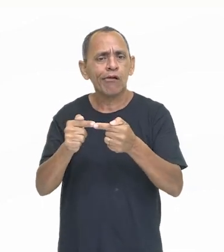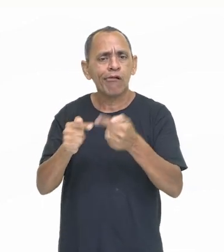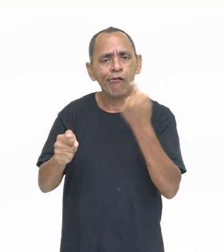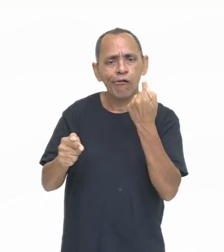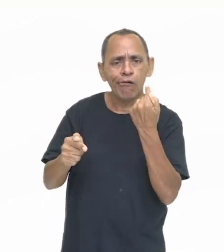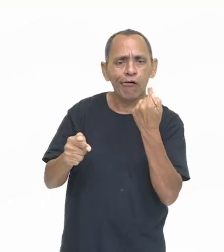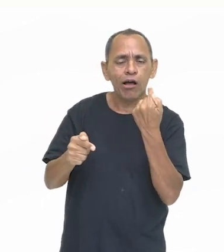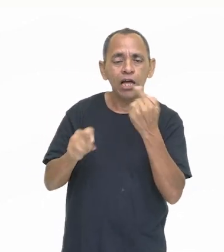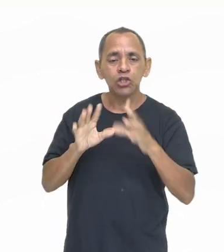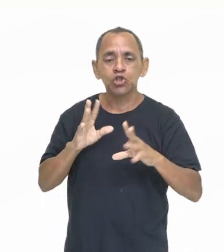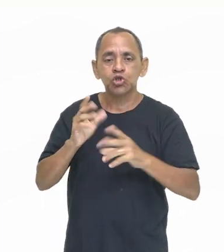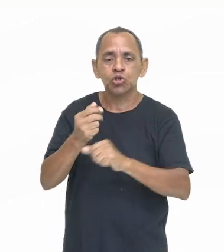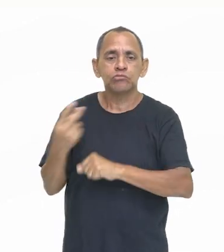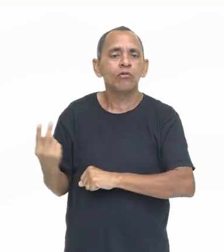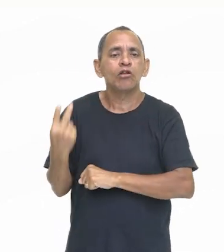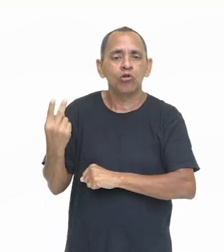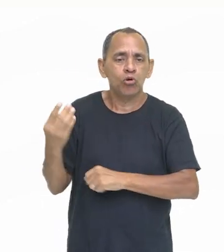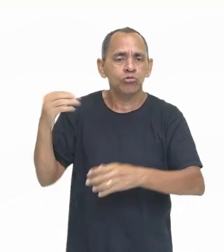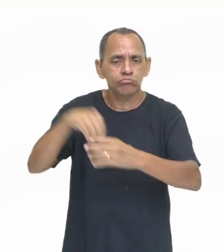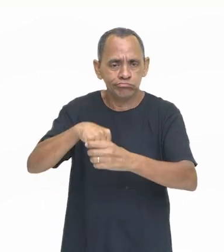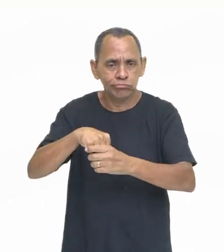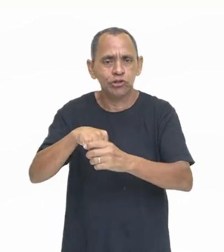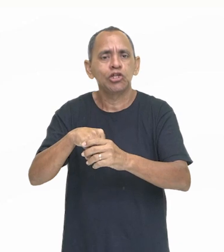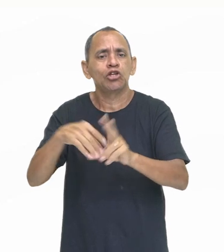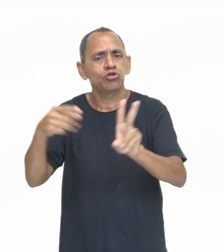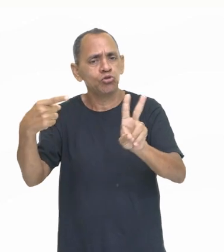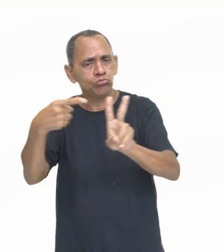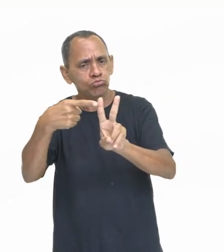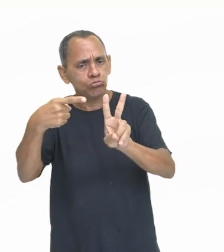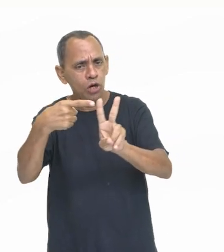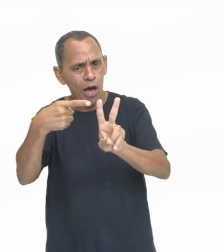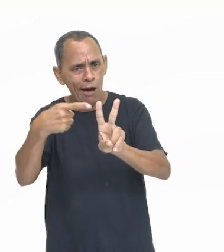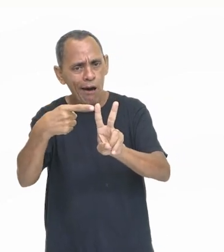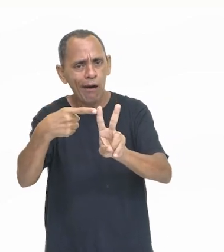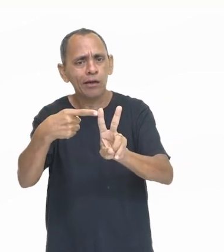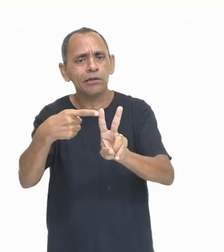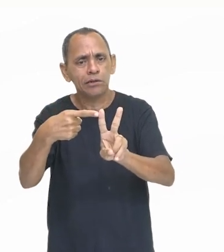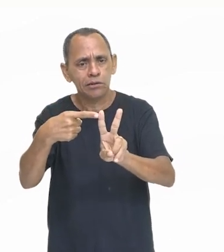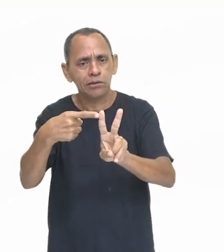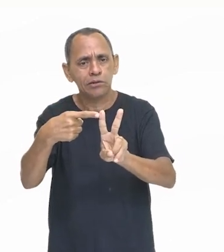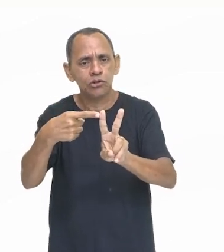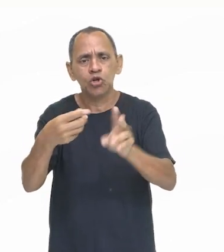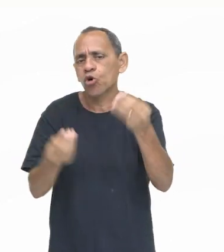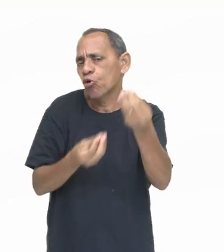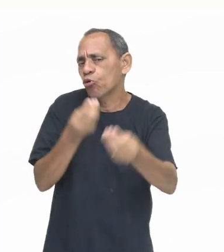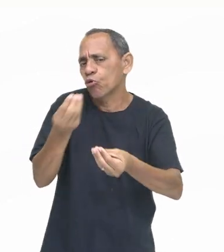os valores que estão dentro de uma raiz quadrada, ela vai ser